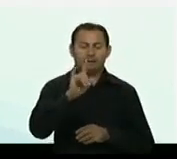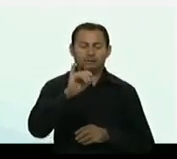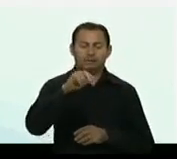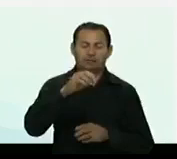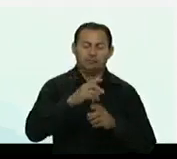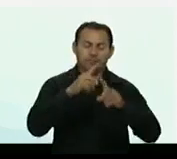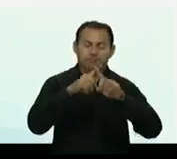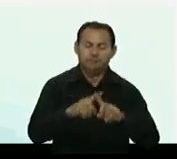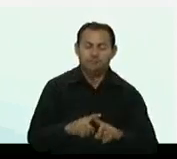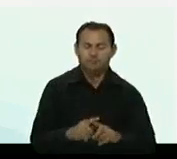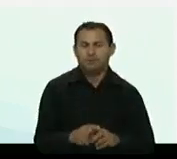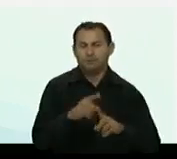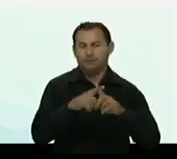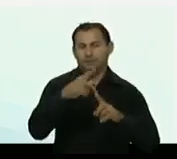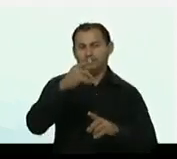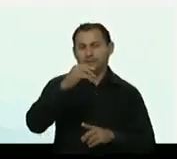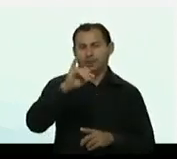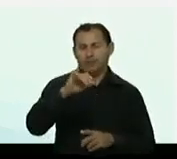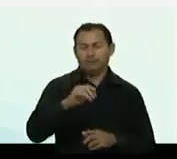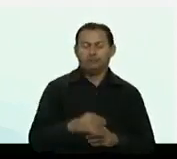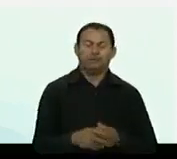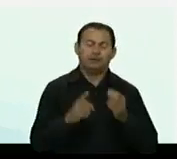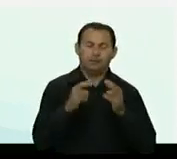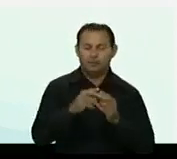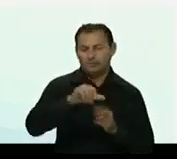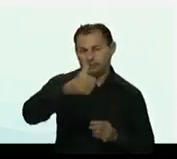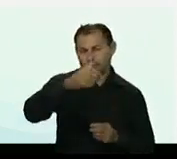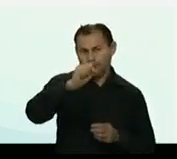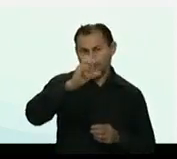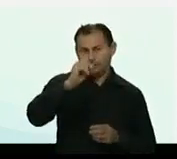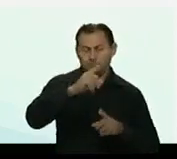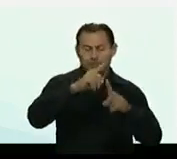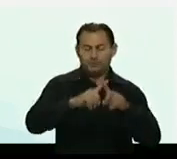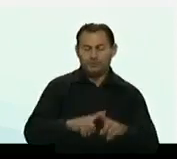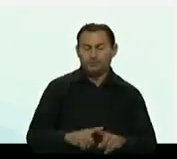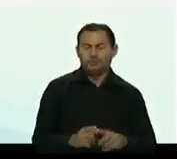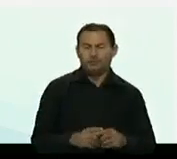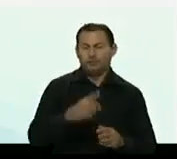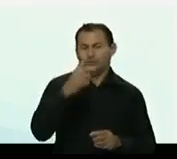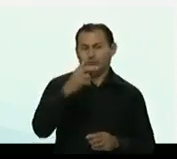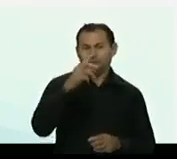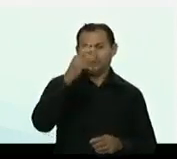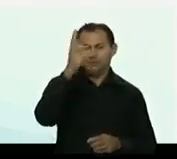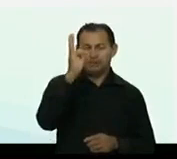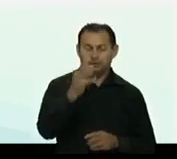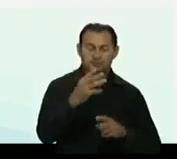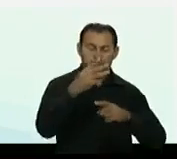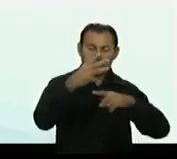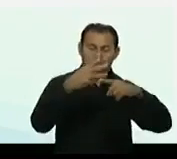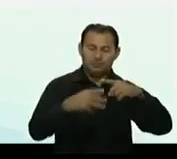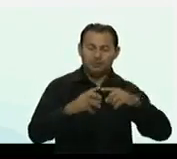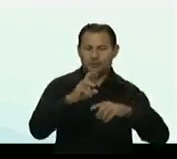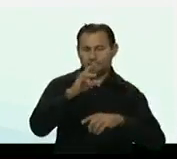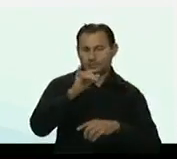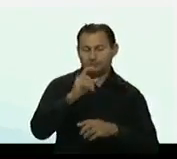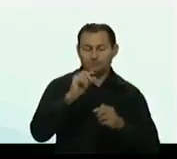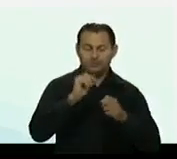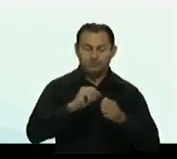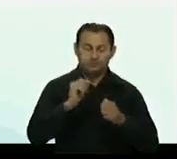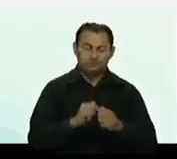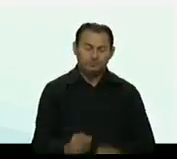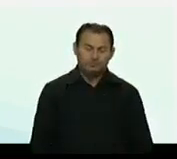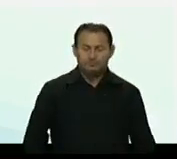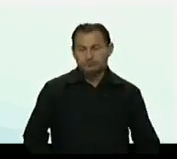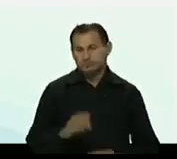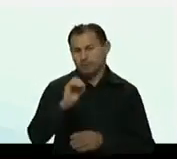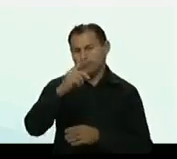Multiplicando x vezes π radiano, é igual a 180 vezes 2/3 de π radianos. Realizando aqui